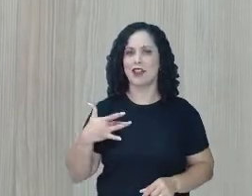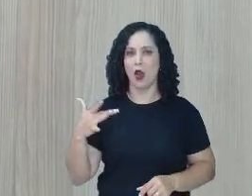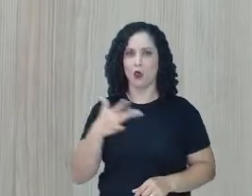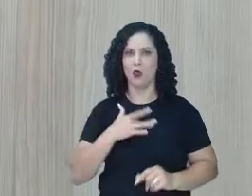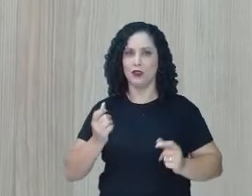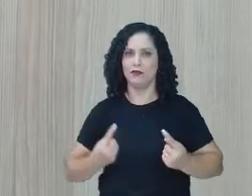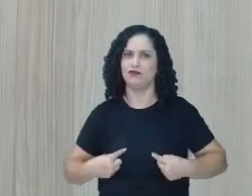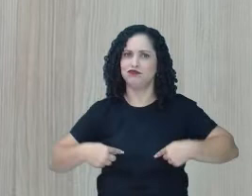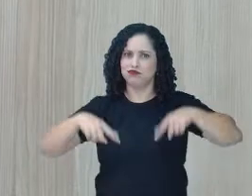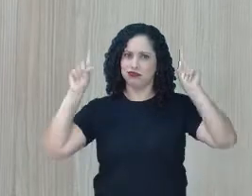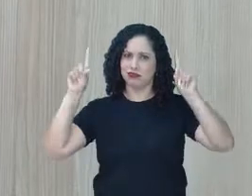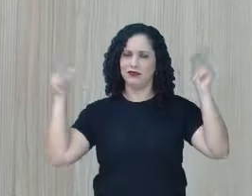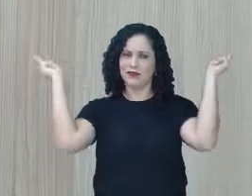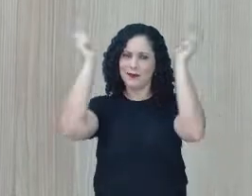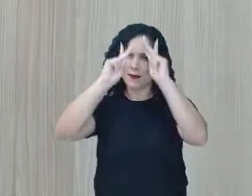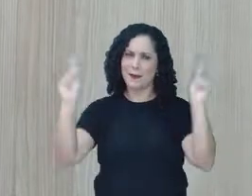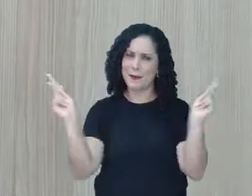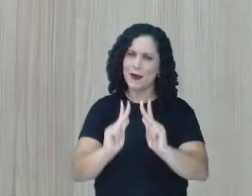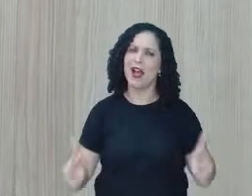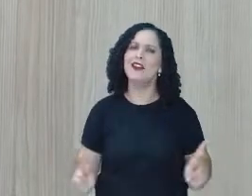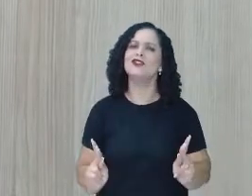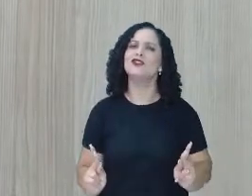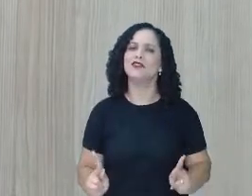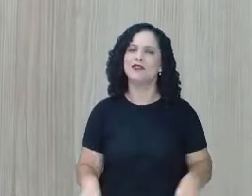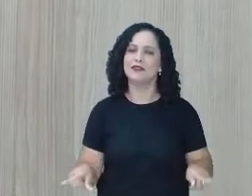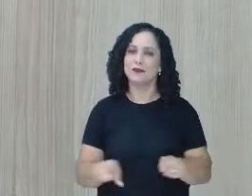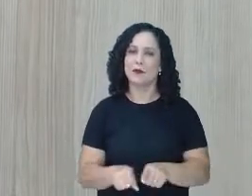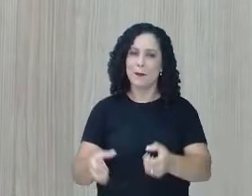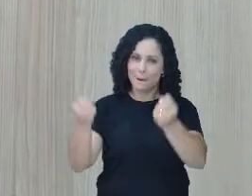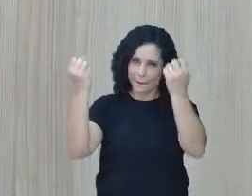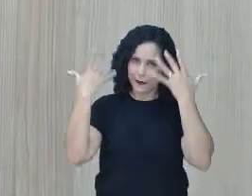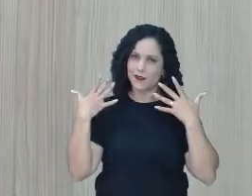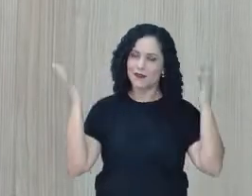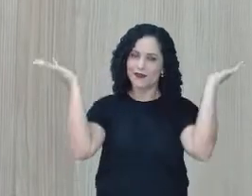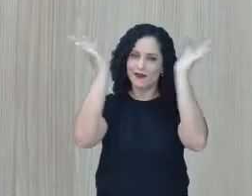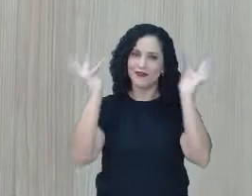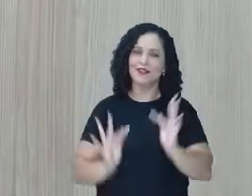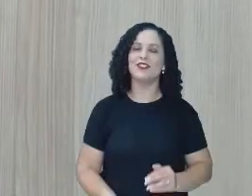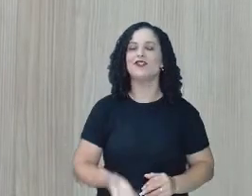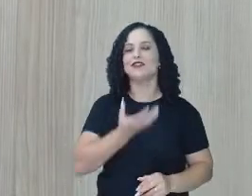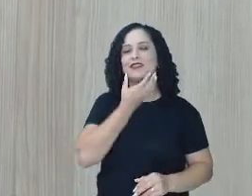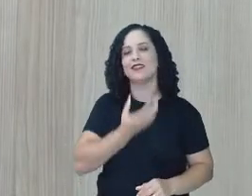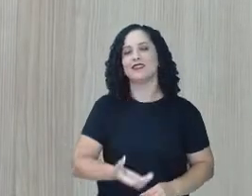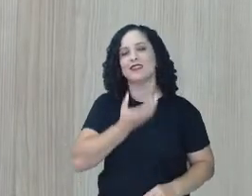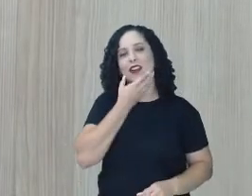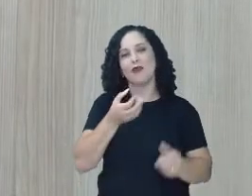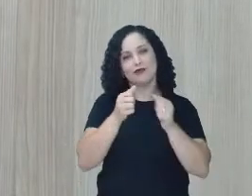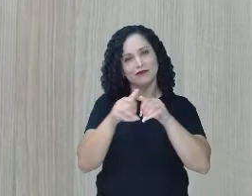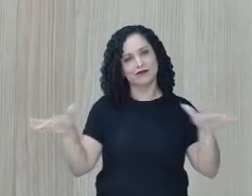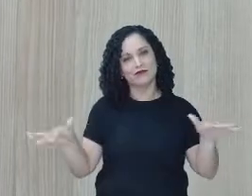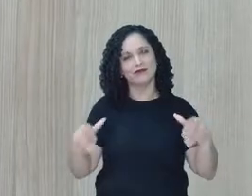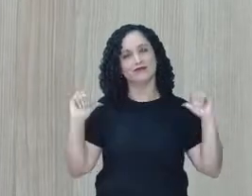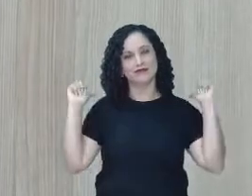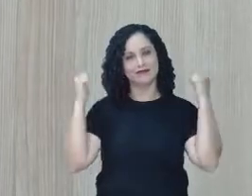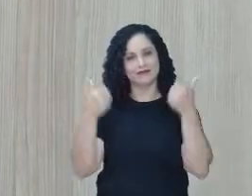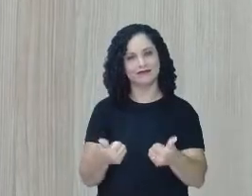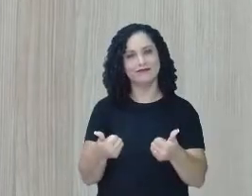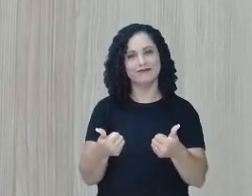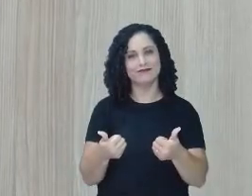saúde, muita paz, muita prosperidade. E aí, ó, Feliz Natal para todos e todas. E é isso, tamo